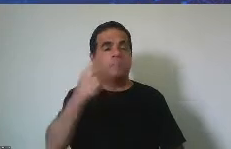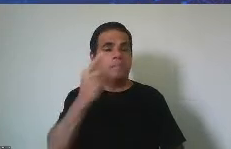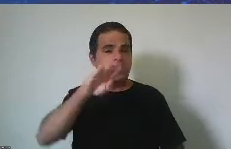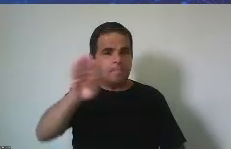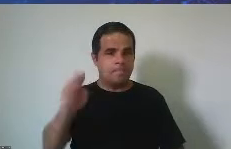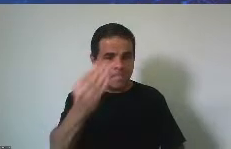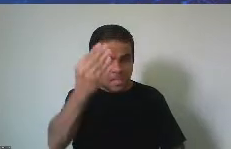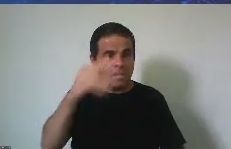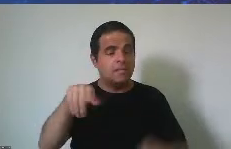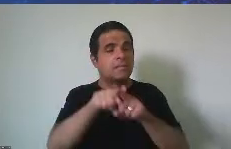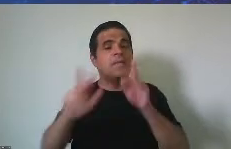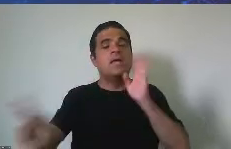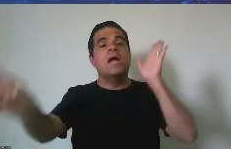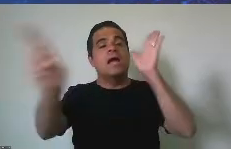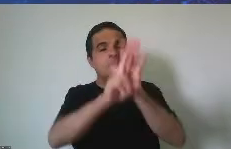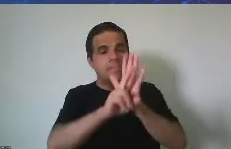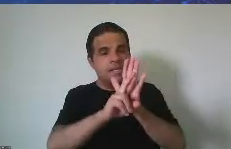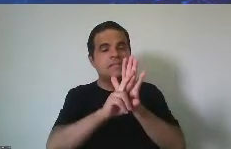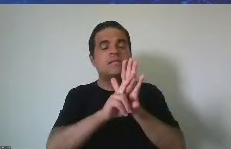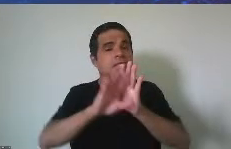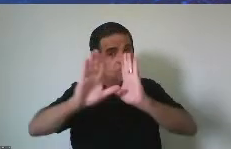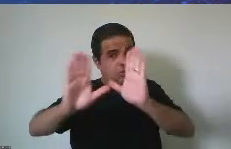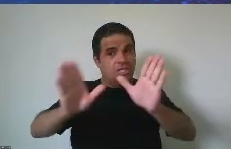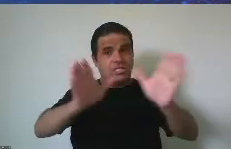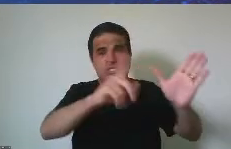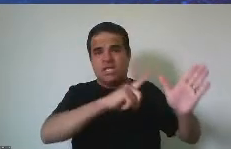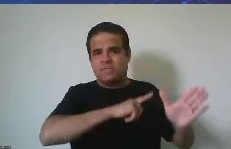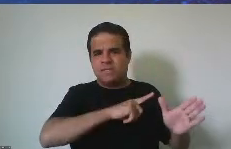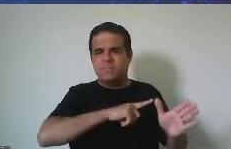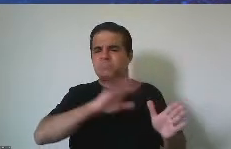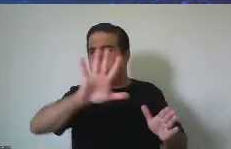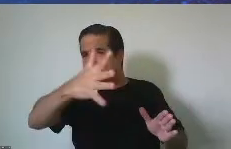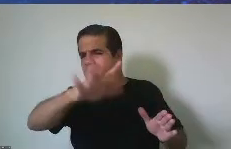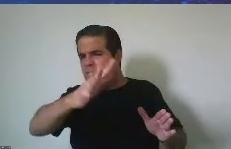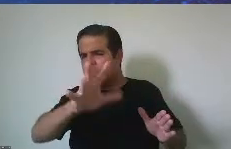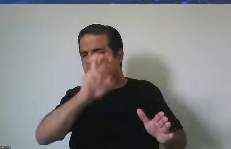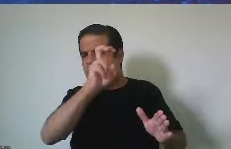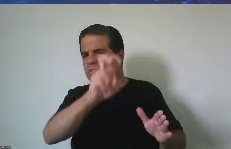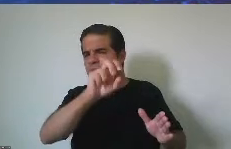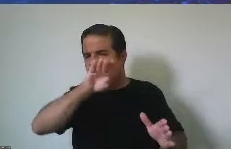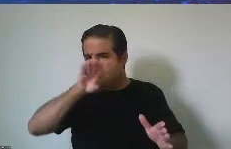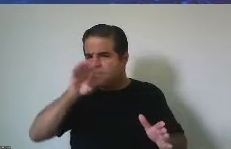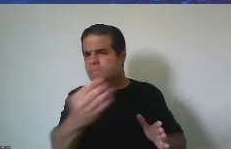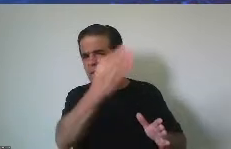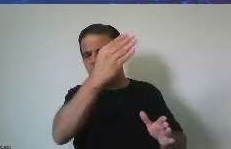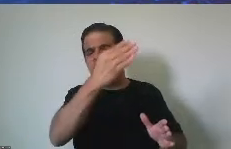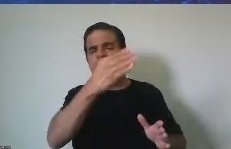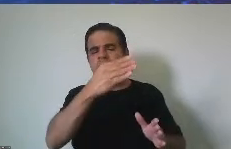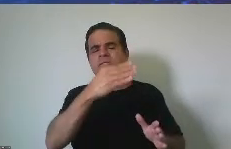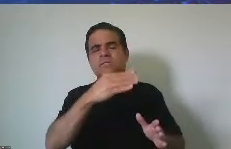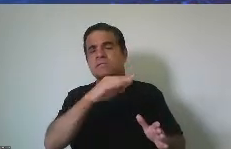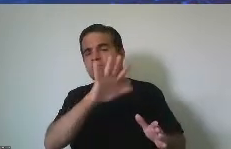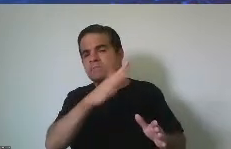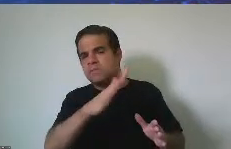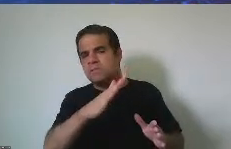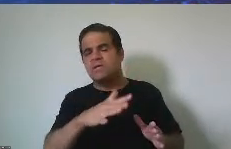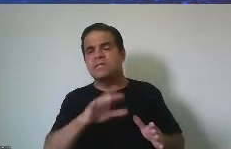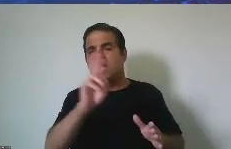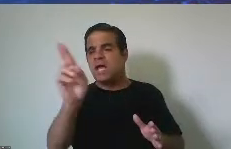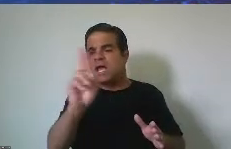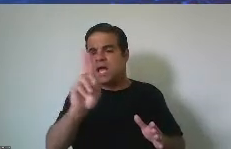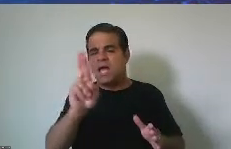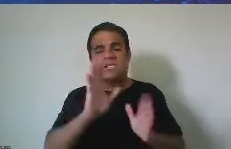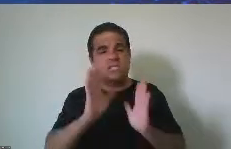representa que nos já temos aproximadamente 5 milhões de reais de